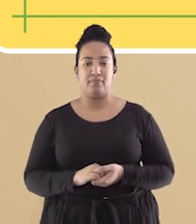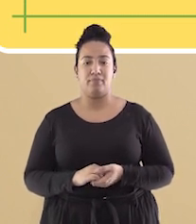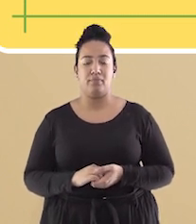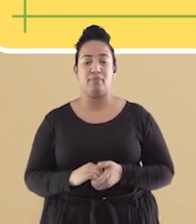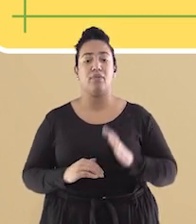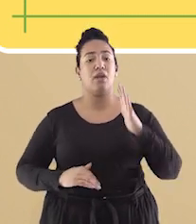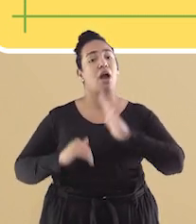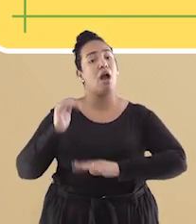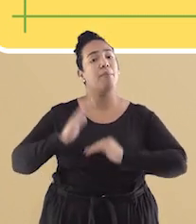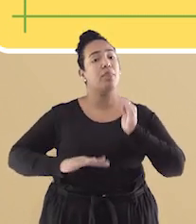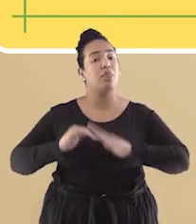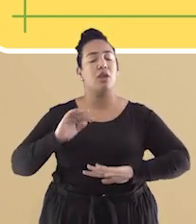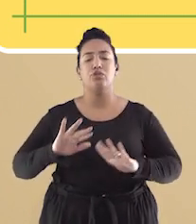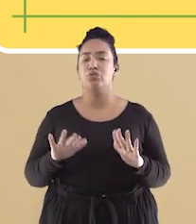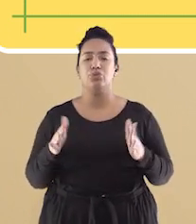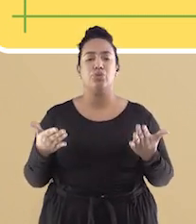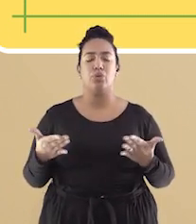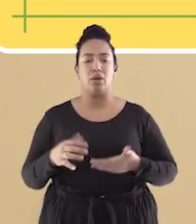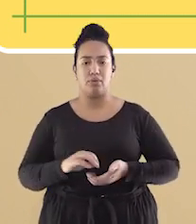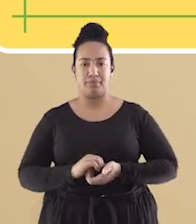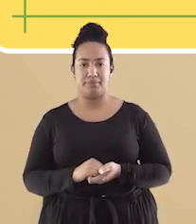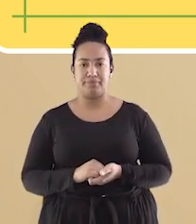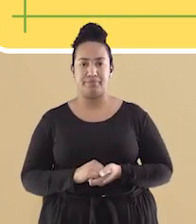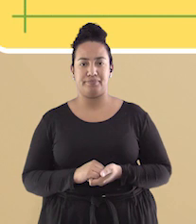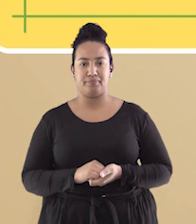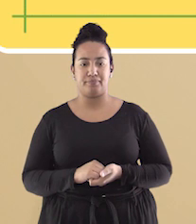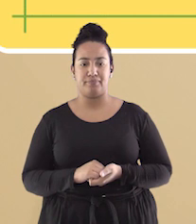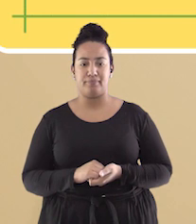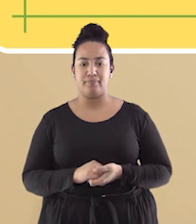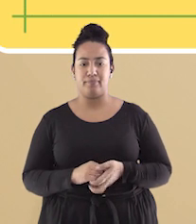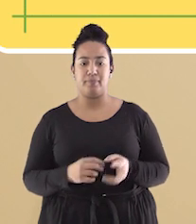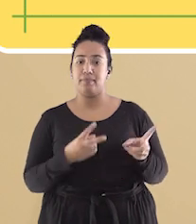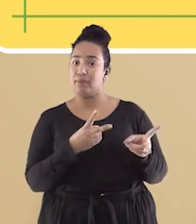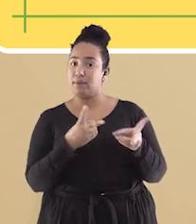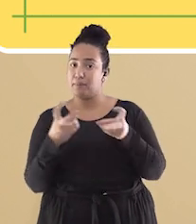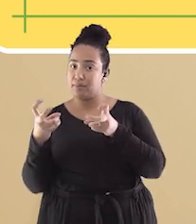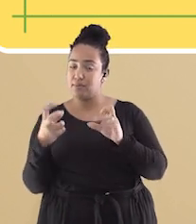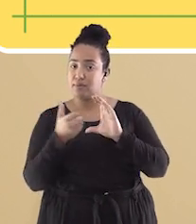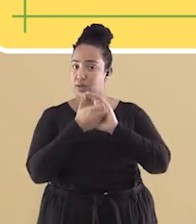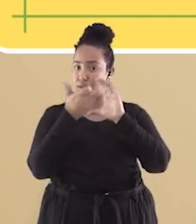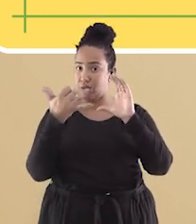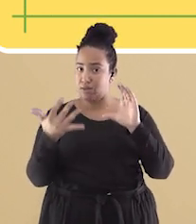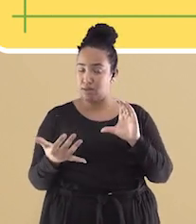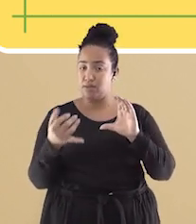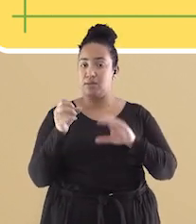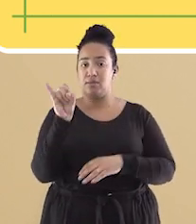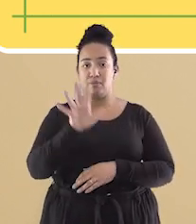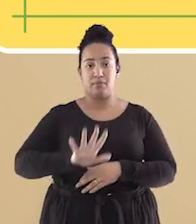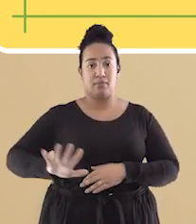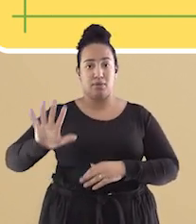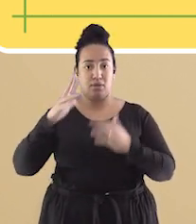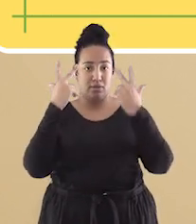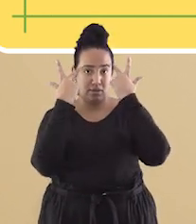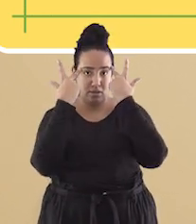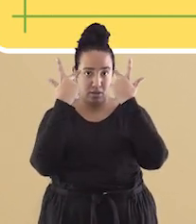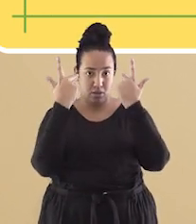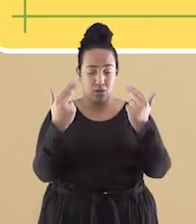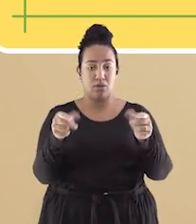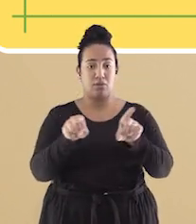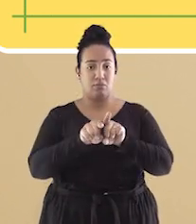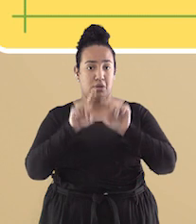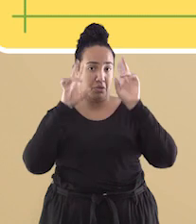a seguinte habilidade da BNCC: identificar as características das paisagens naturais e antrópicas